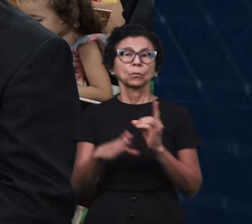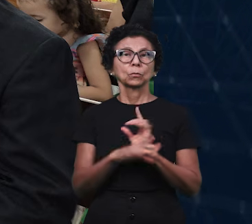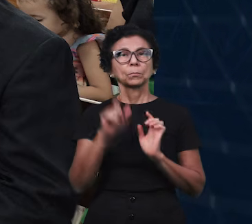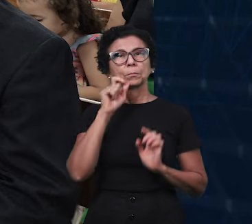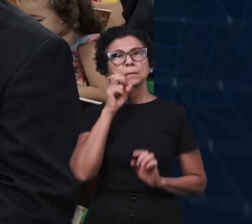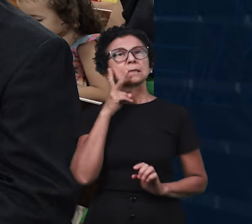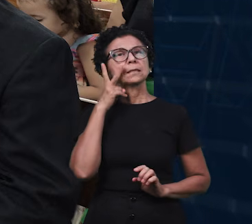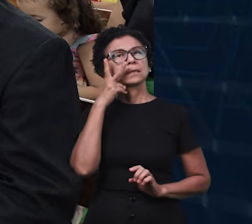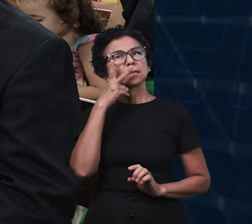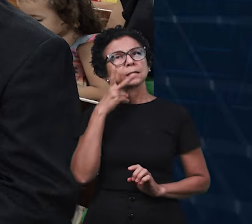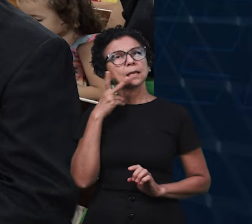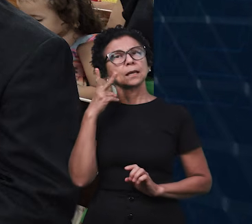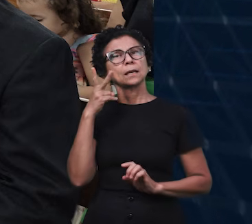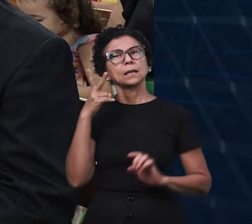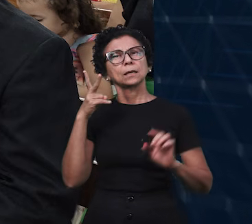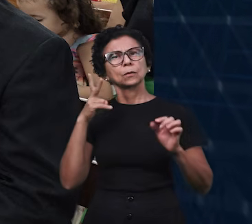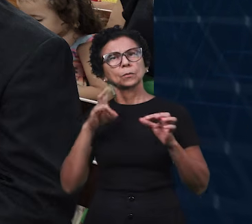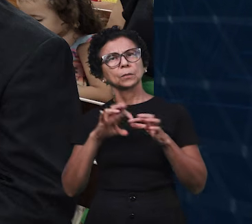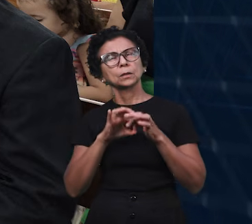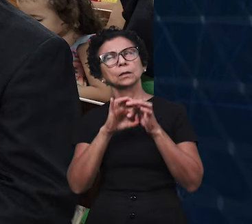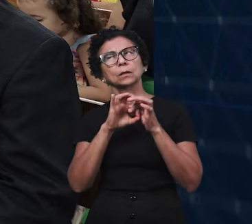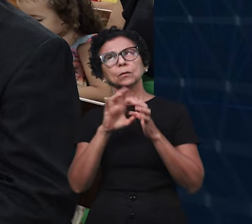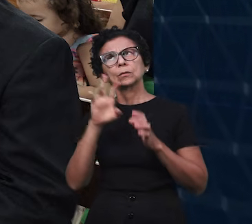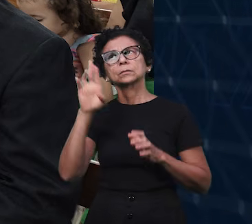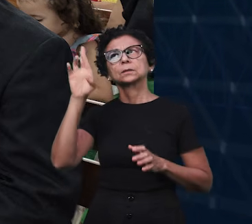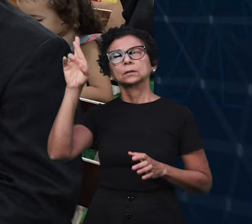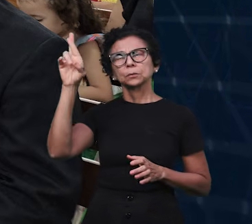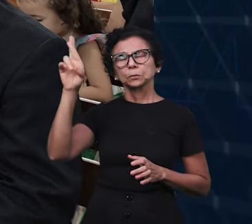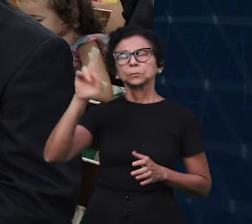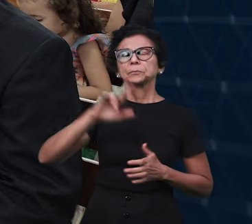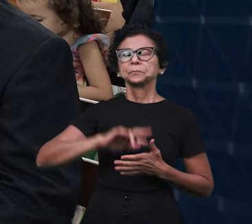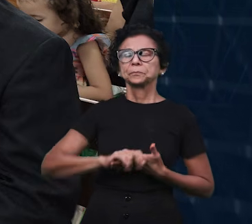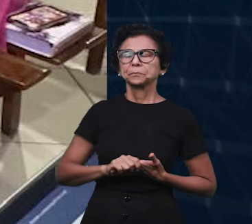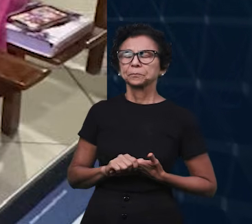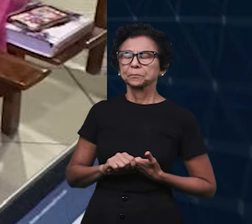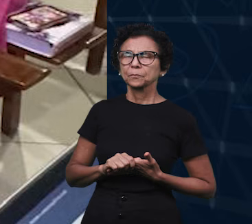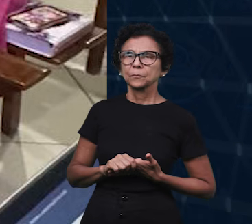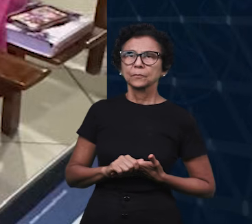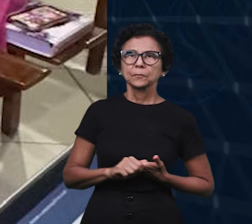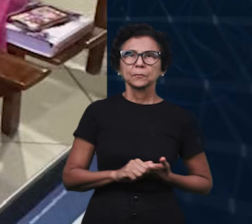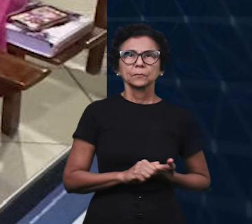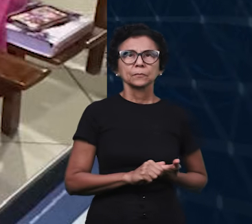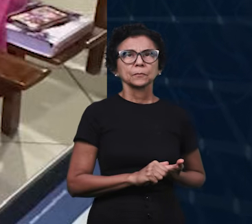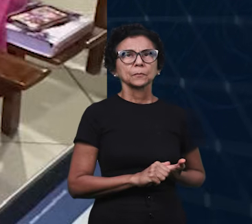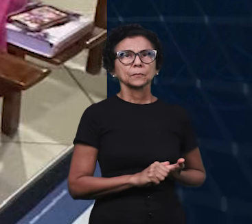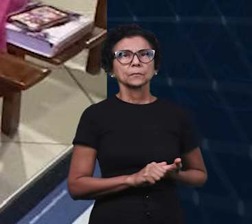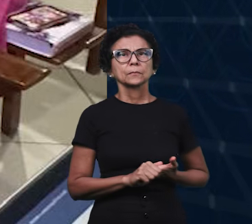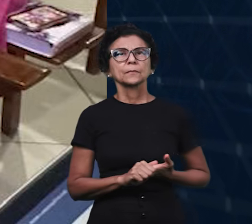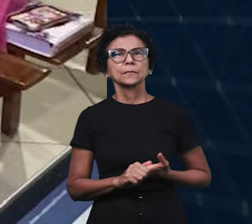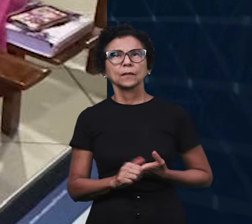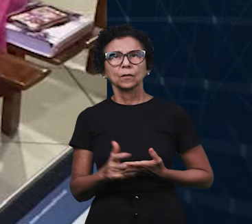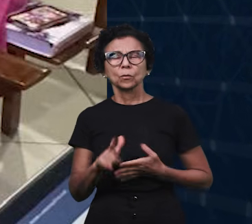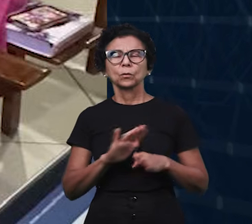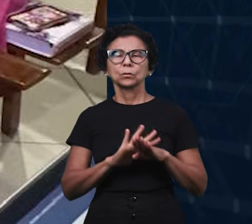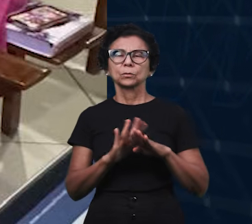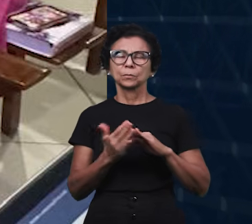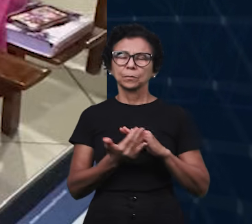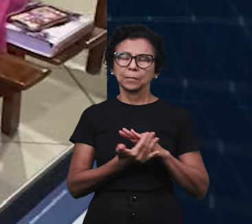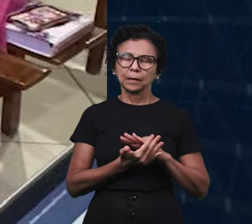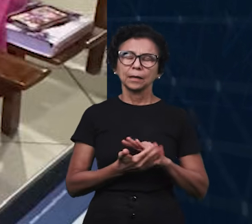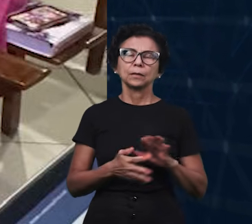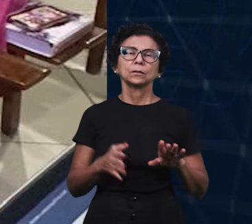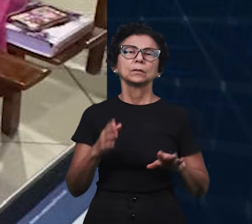de ceia, um momento de comunhão com o Senhor assentados à mesa. Também, na igreja industrial